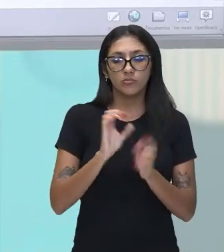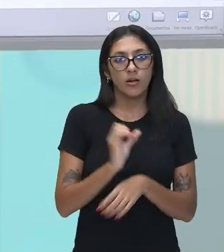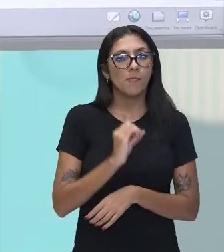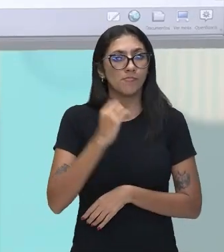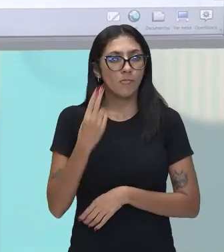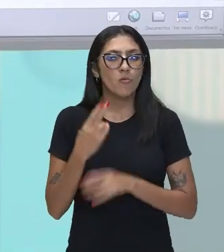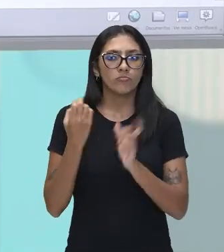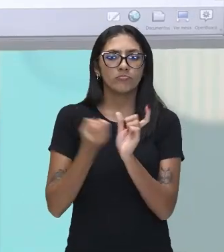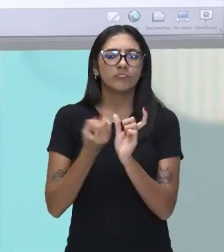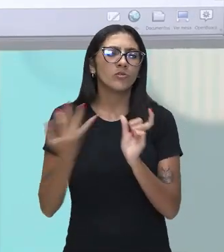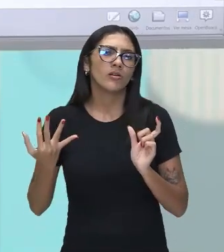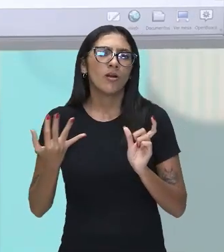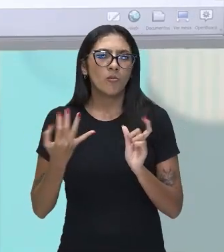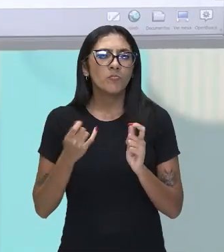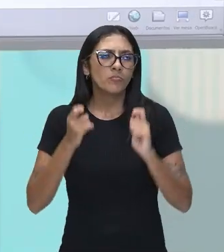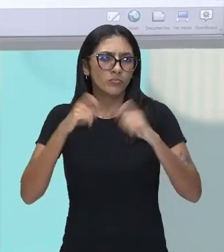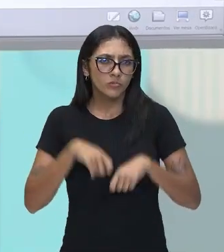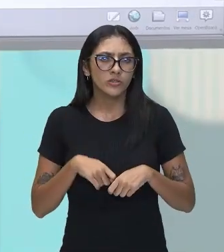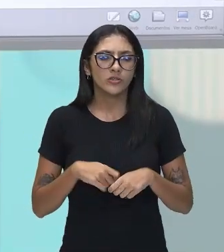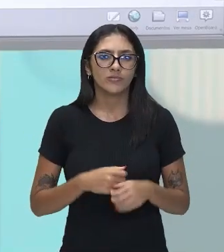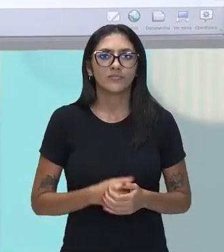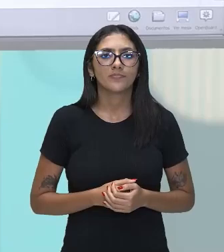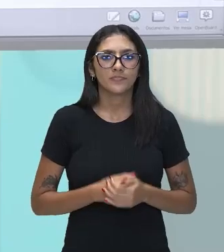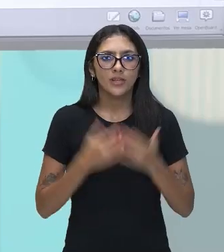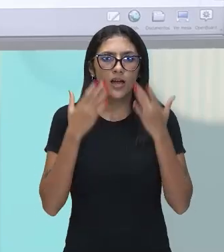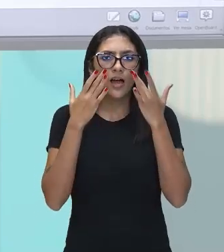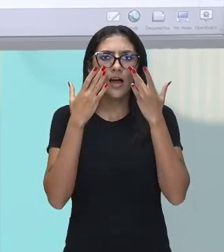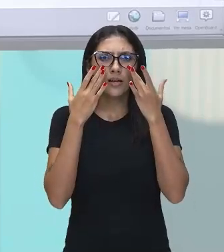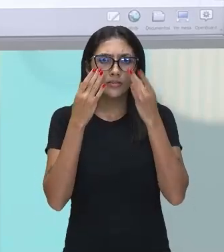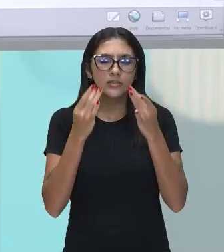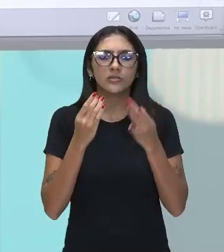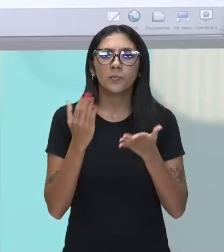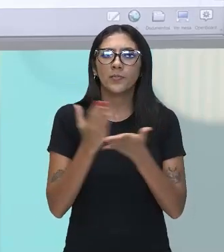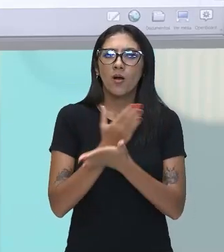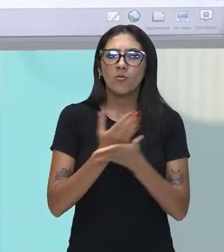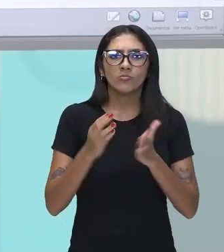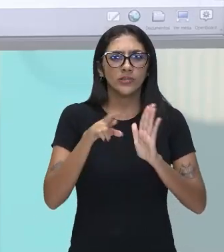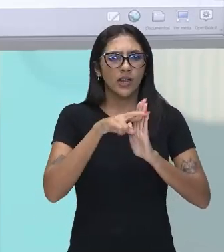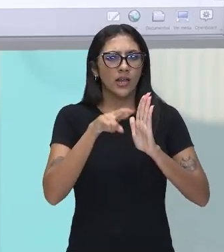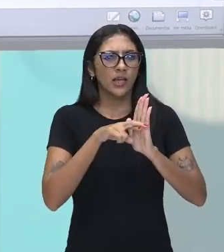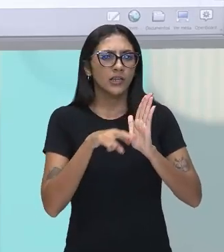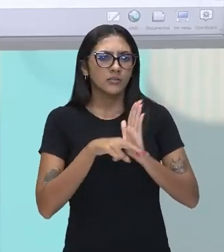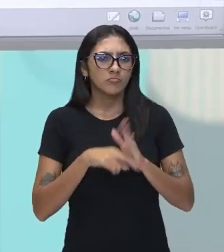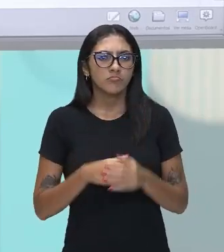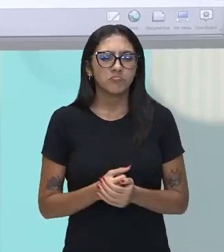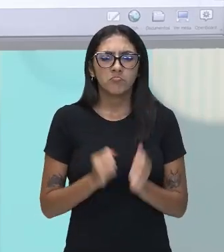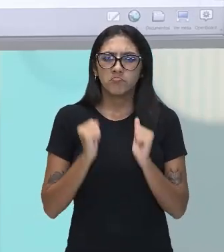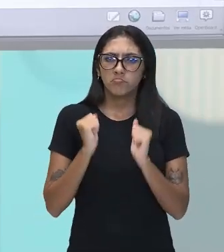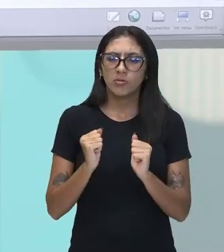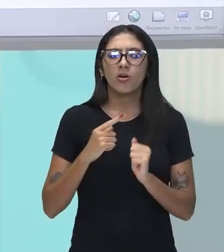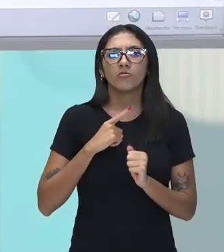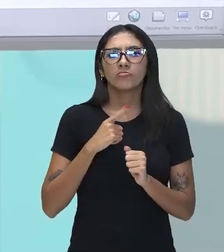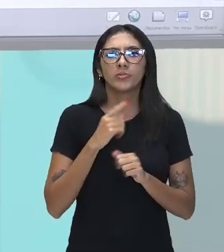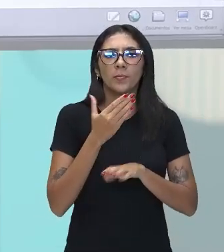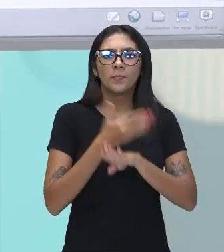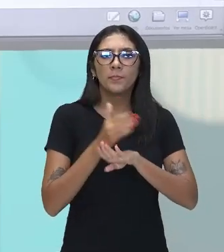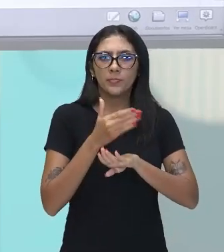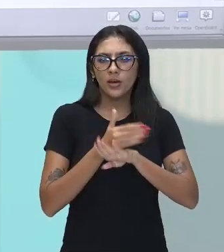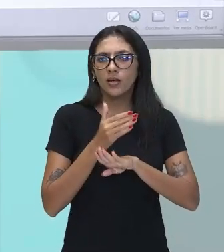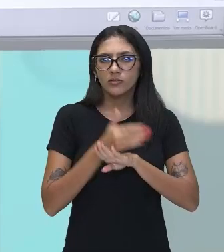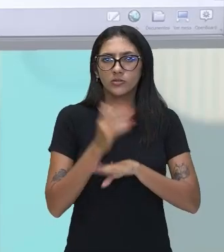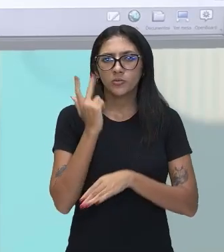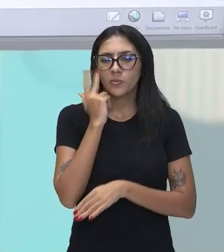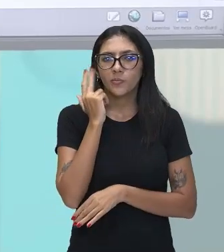quanto no plural. Preste atenção, ó. Algumas regrinhas dá para você, né, praticar e você já assimila bem.